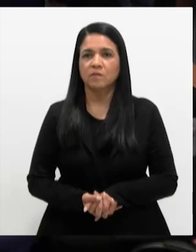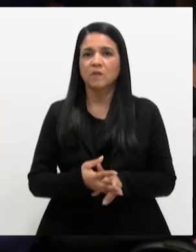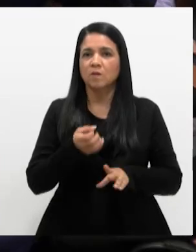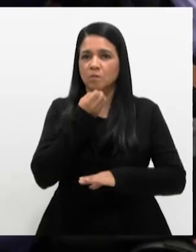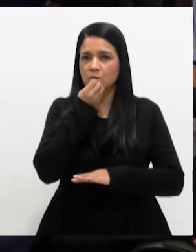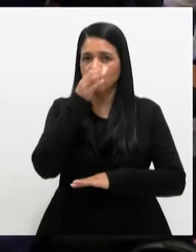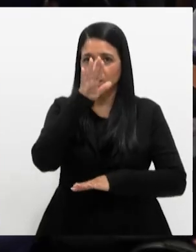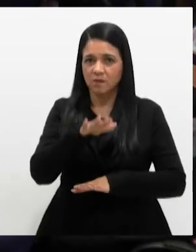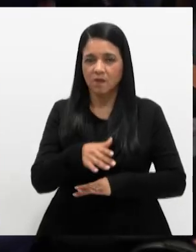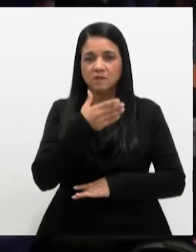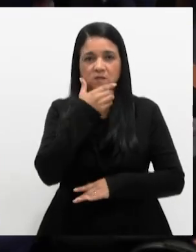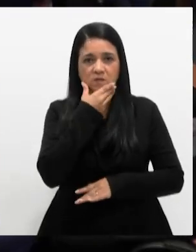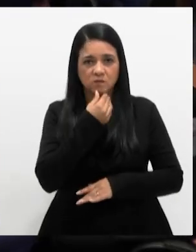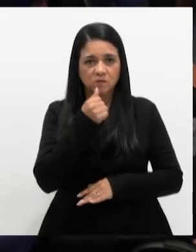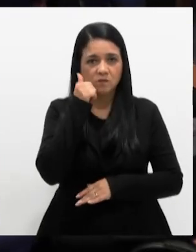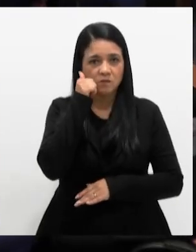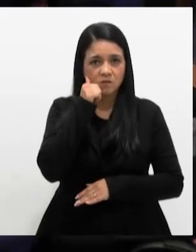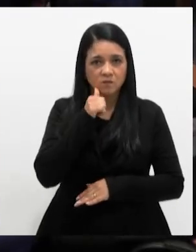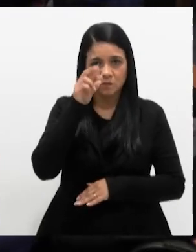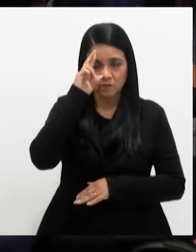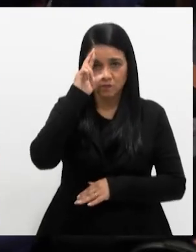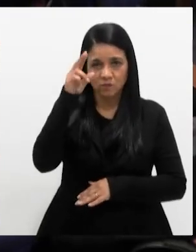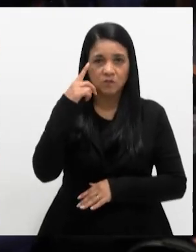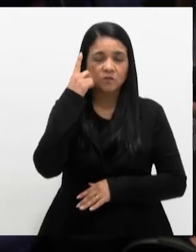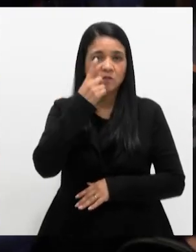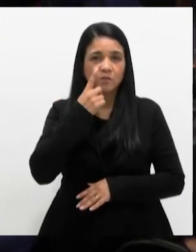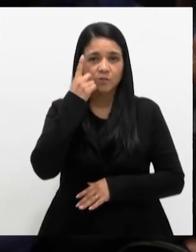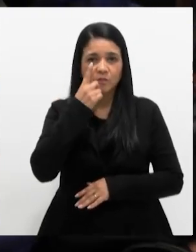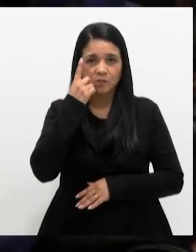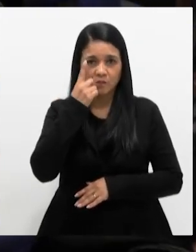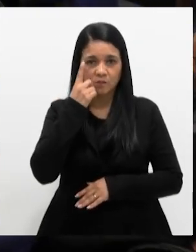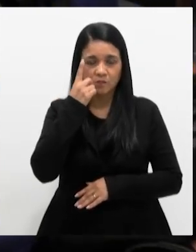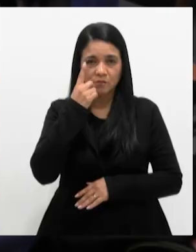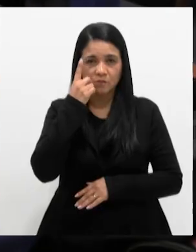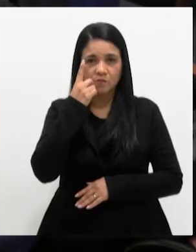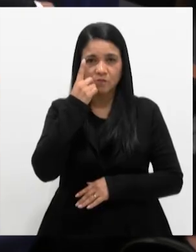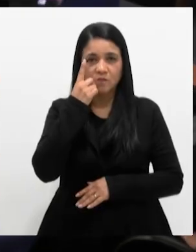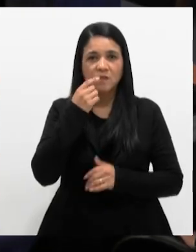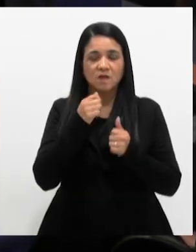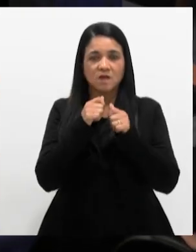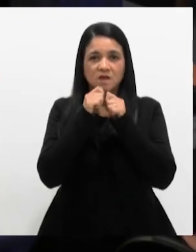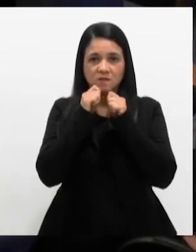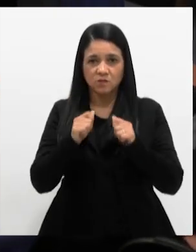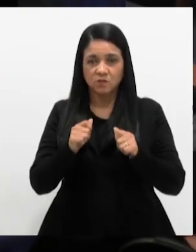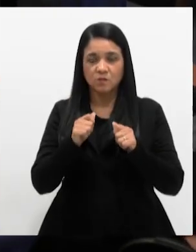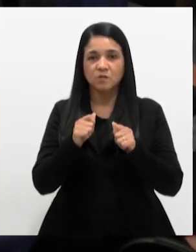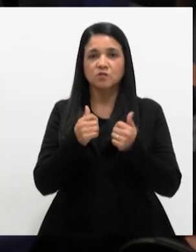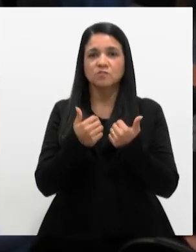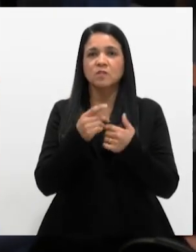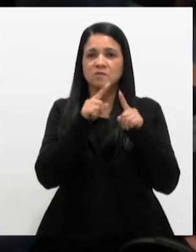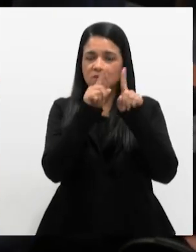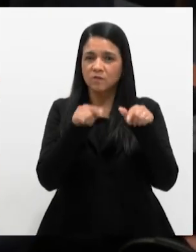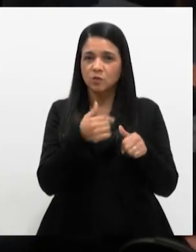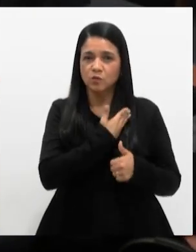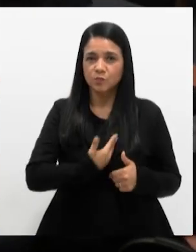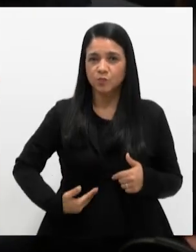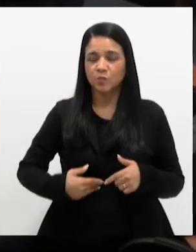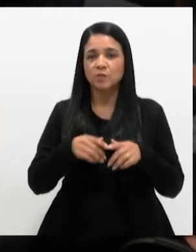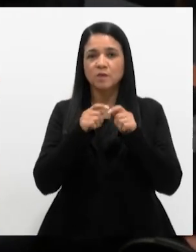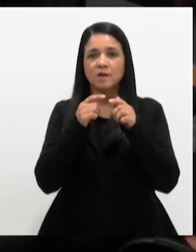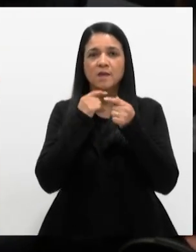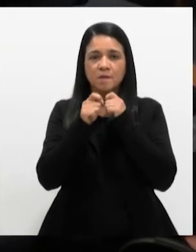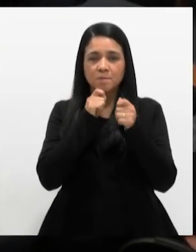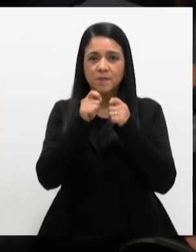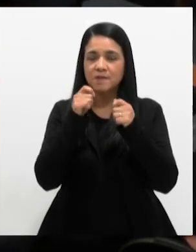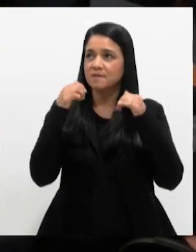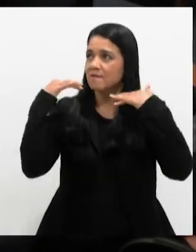Boa tarde, senhoras e senhores deputados, deputadas, assessores, servidores, público presente, imprensa,